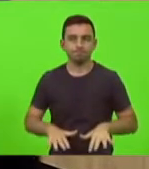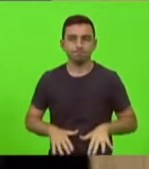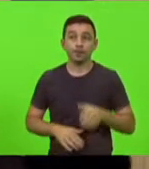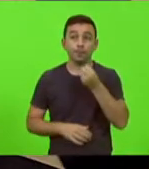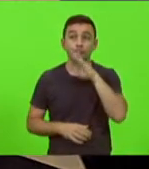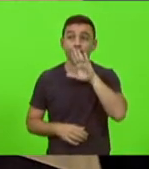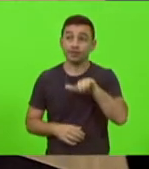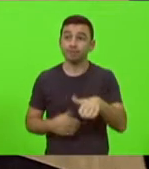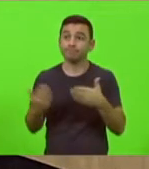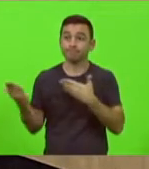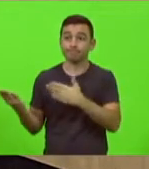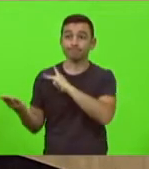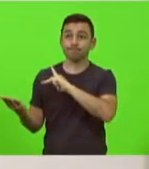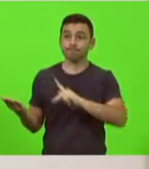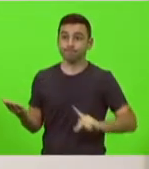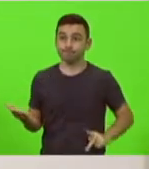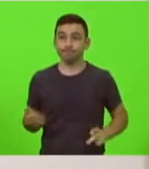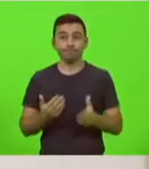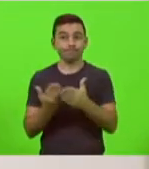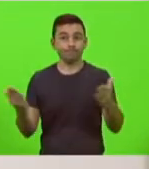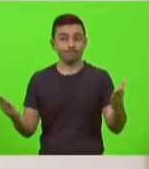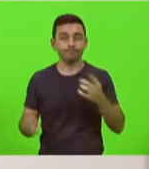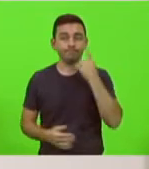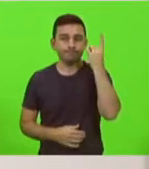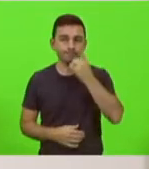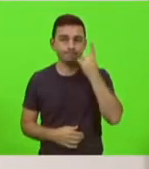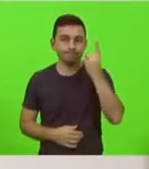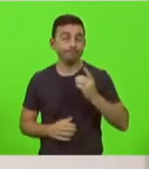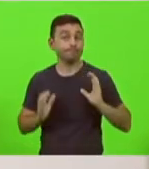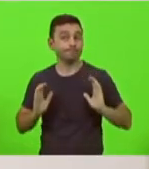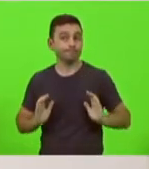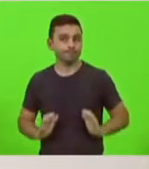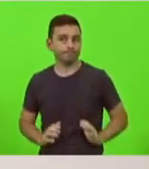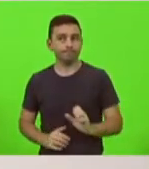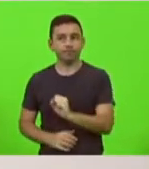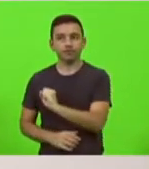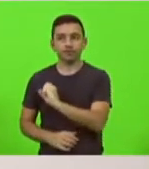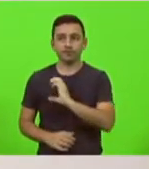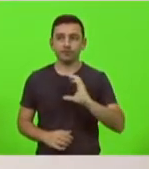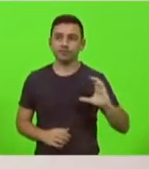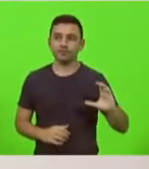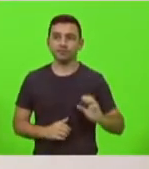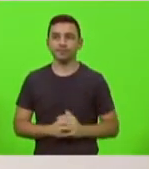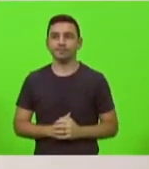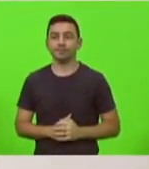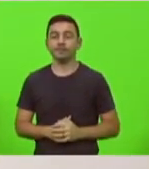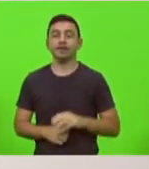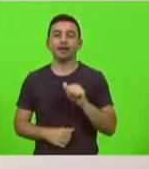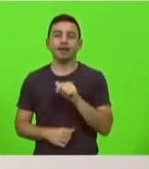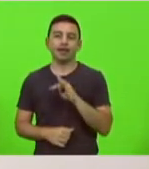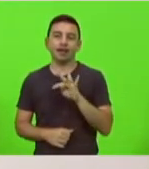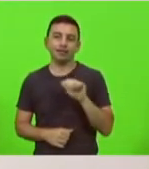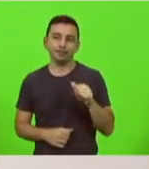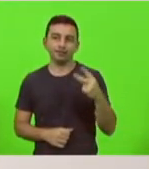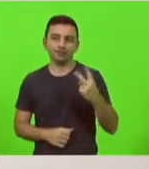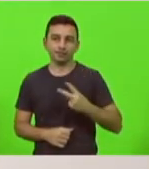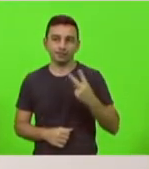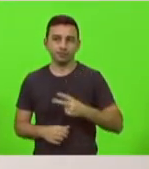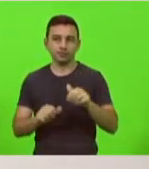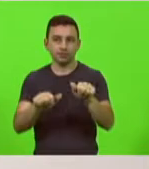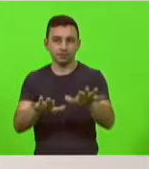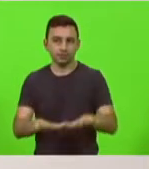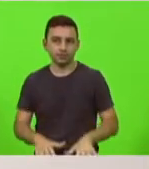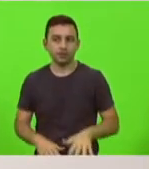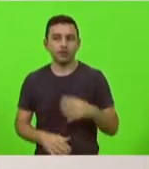tarde, senhor presidente, colegas deputados, cidadãos catarinenses. Ata da segunda sessão ordinária da